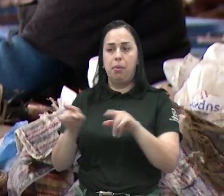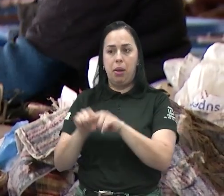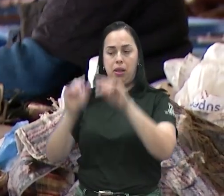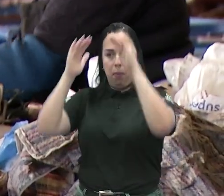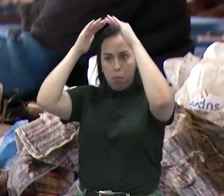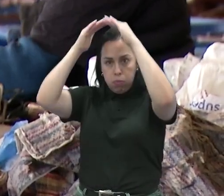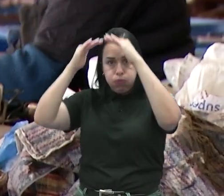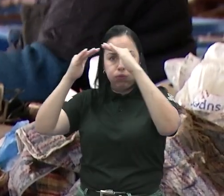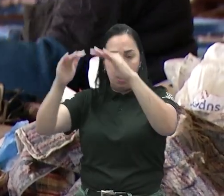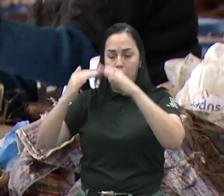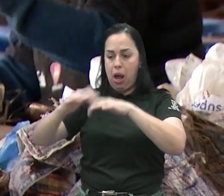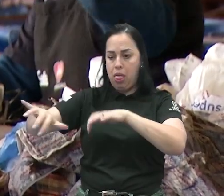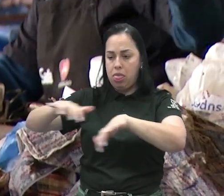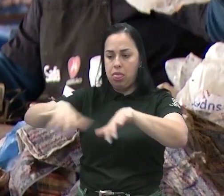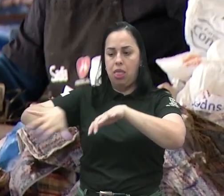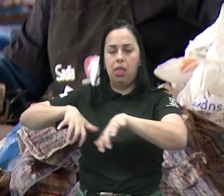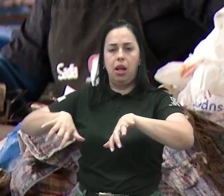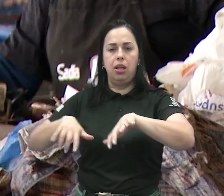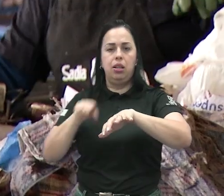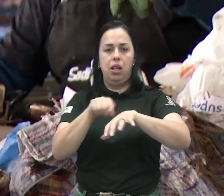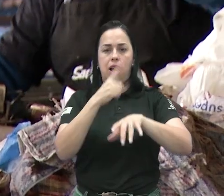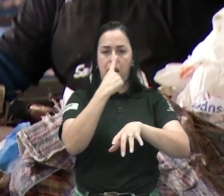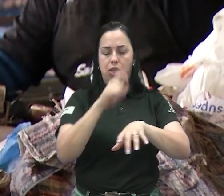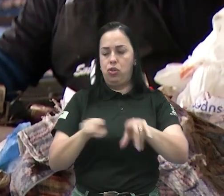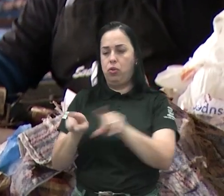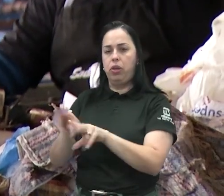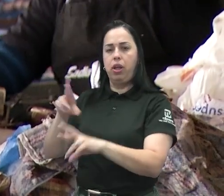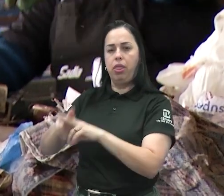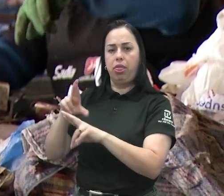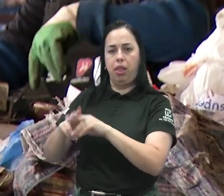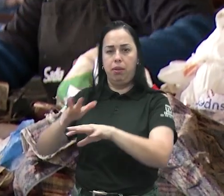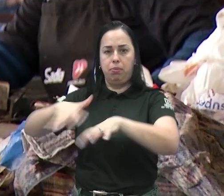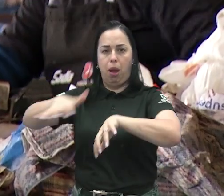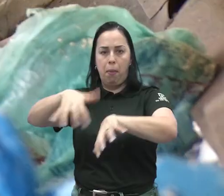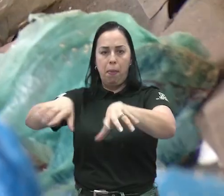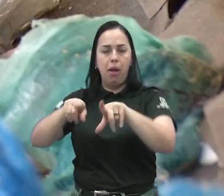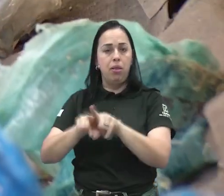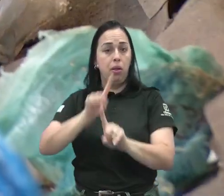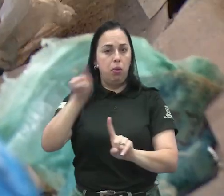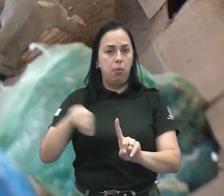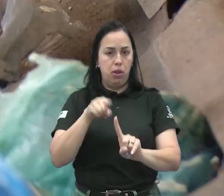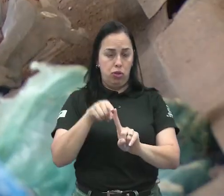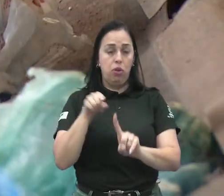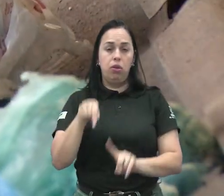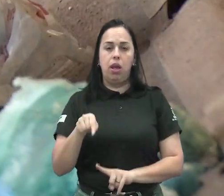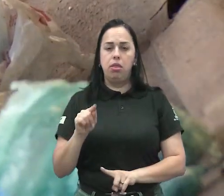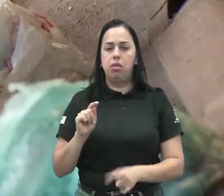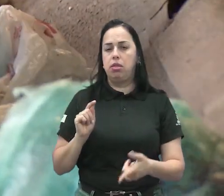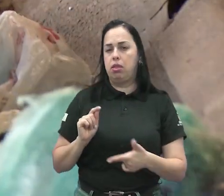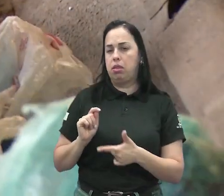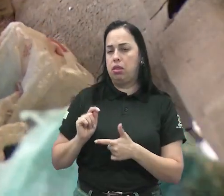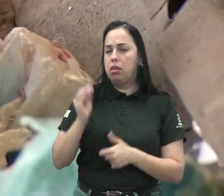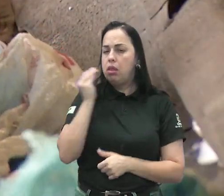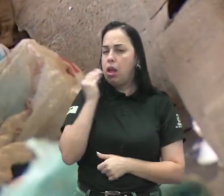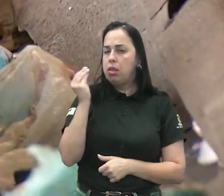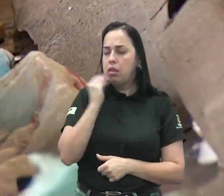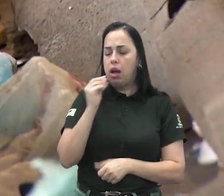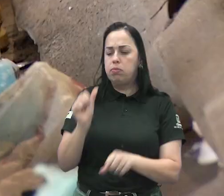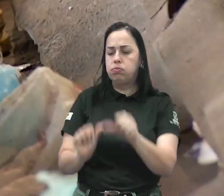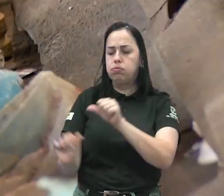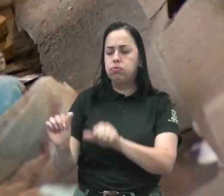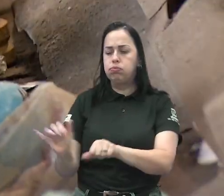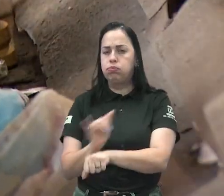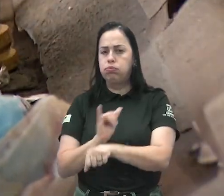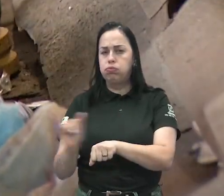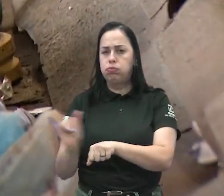boxes cobertos para separar lixo comum e reciclável. O objetivo é resolver a